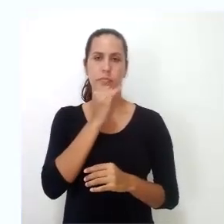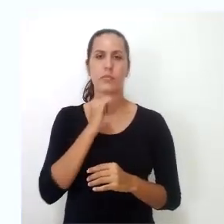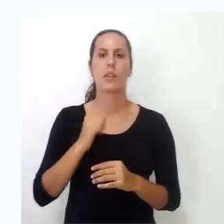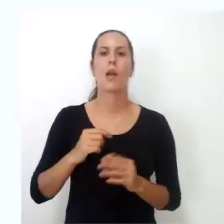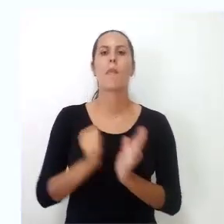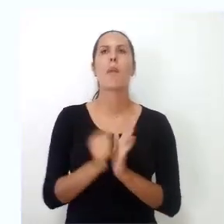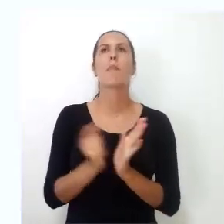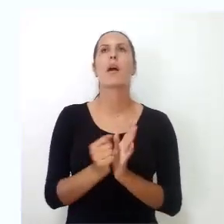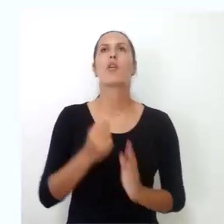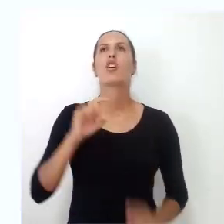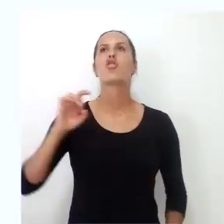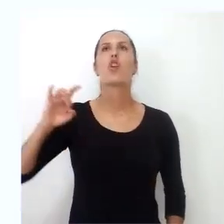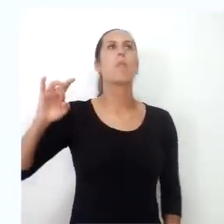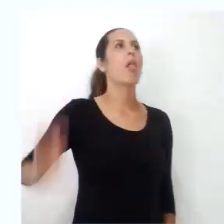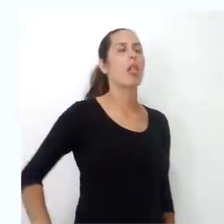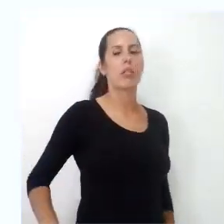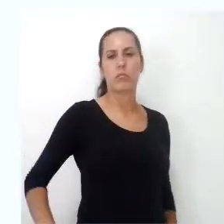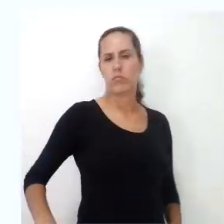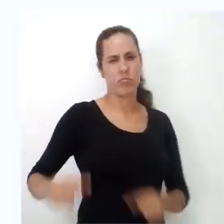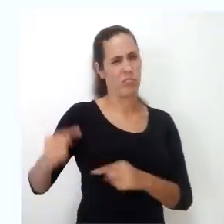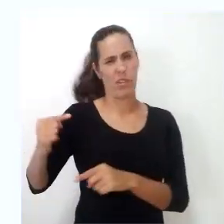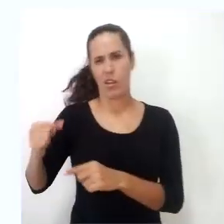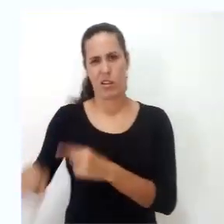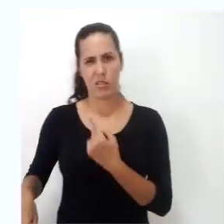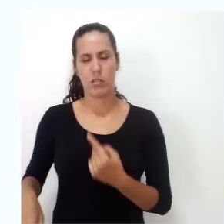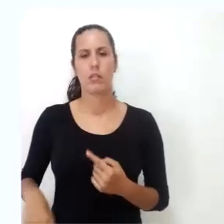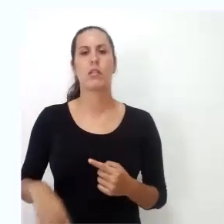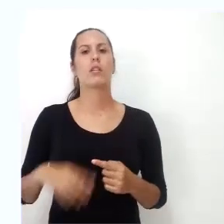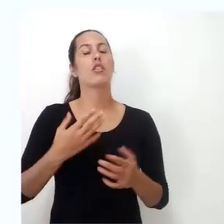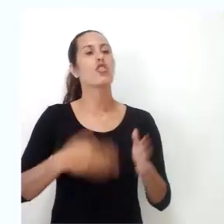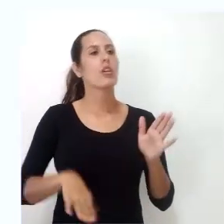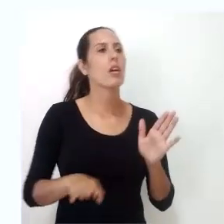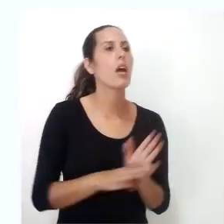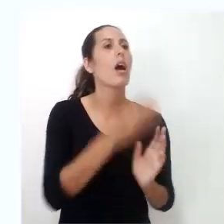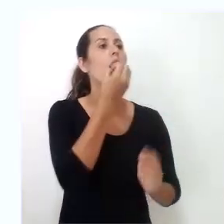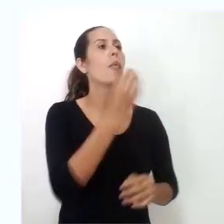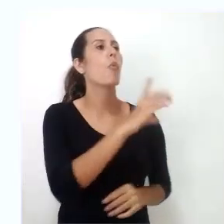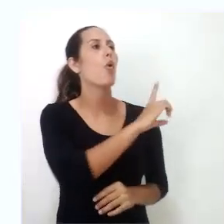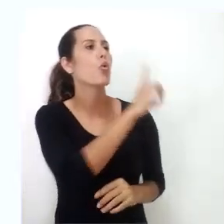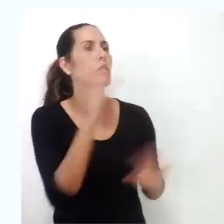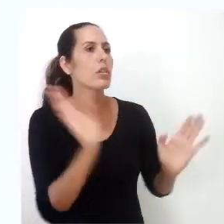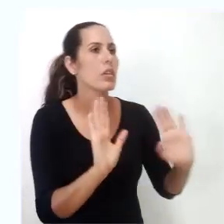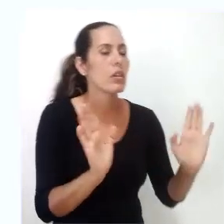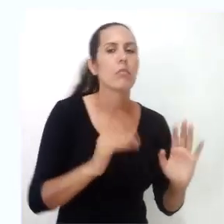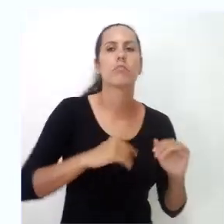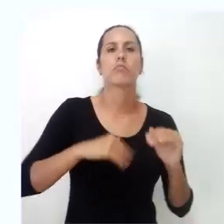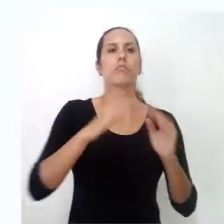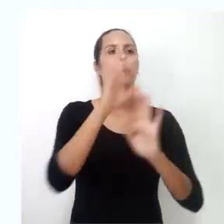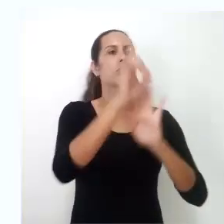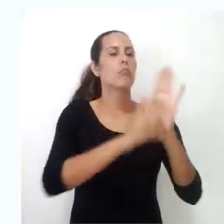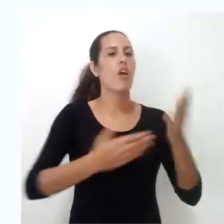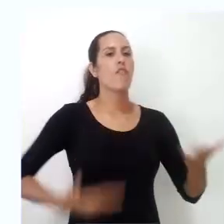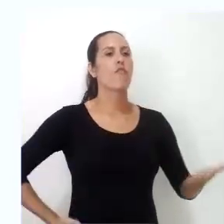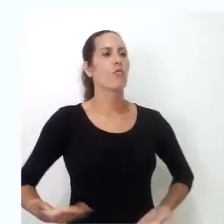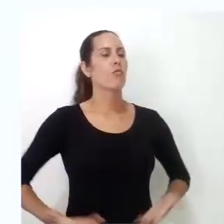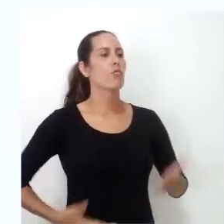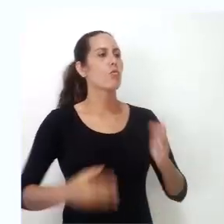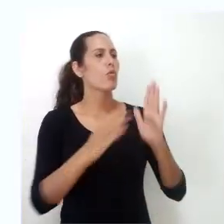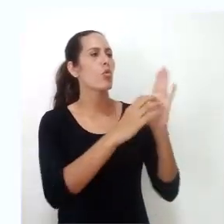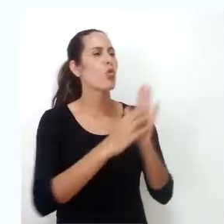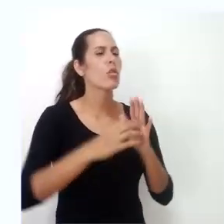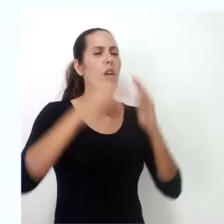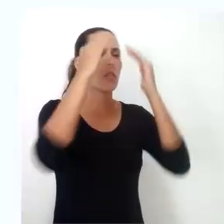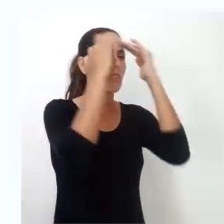norma, não jogar papel no chão. Segundo, dar bom dia a todos os colegas, respeitar os funcionários.